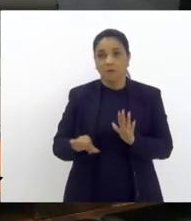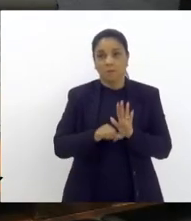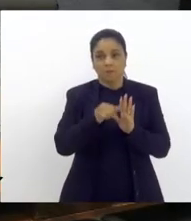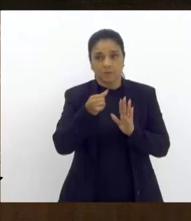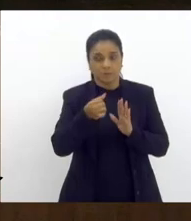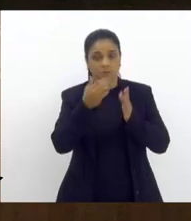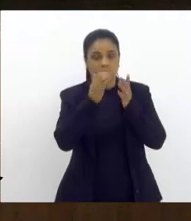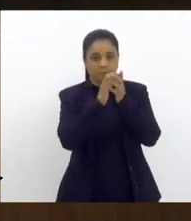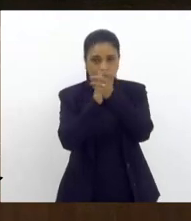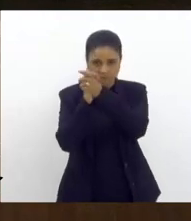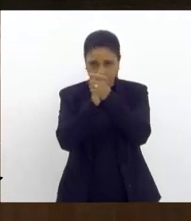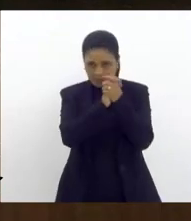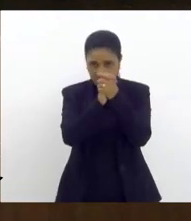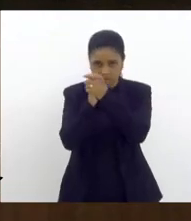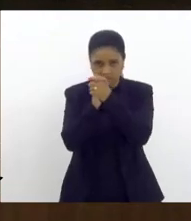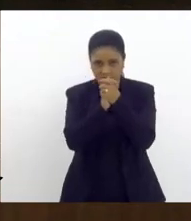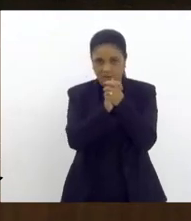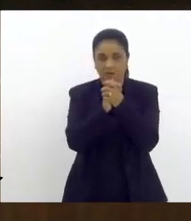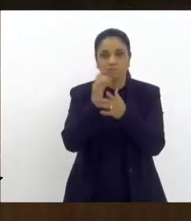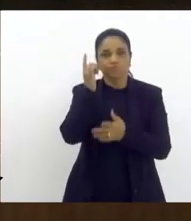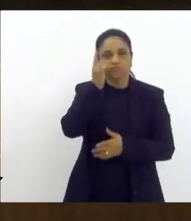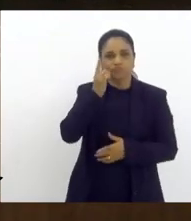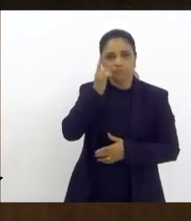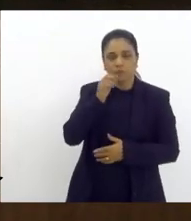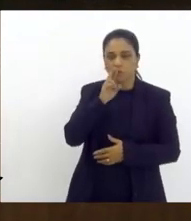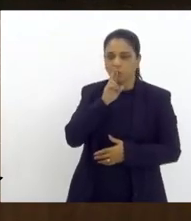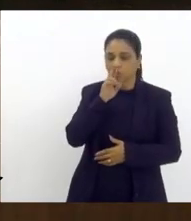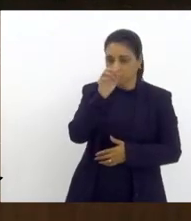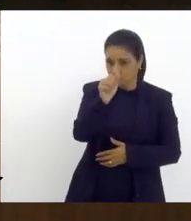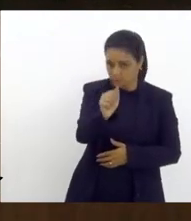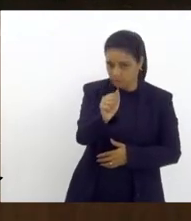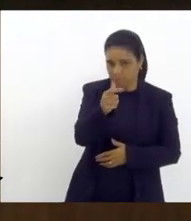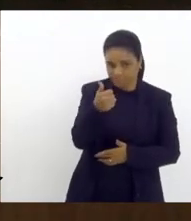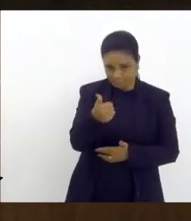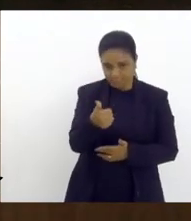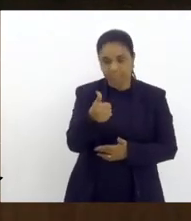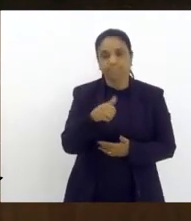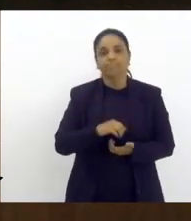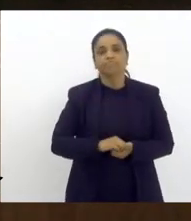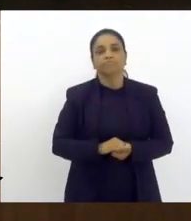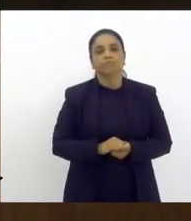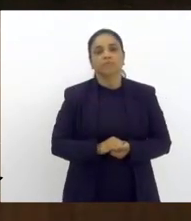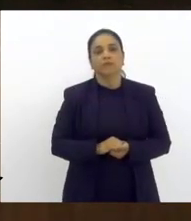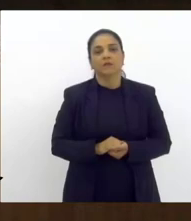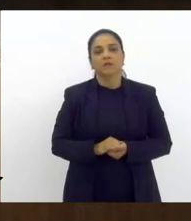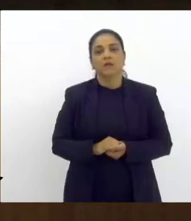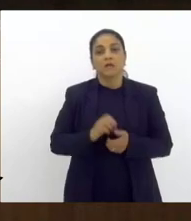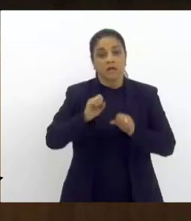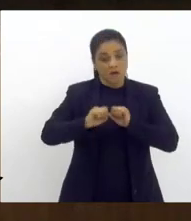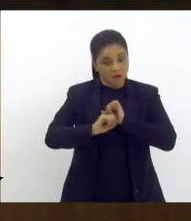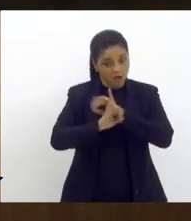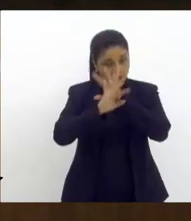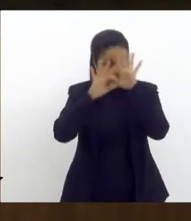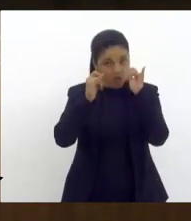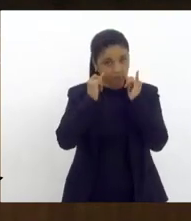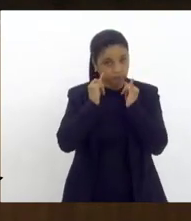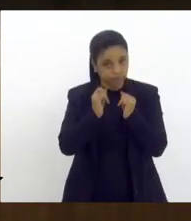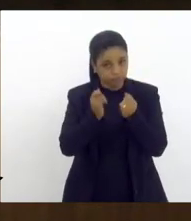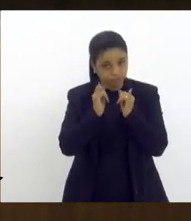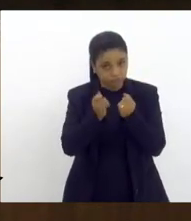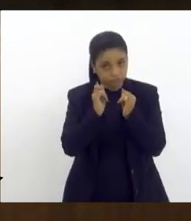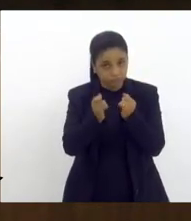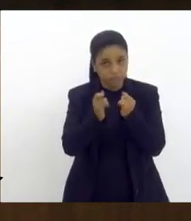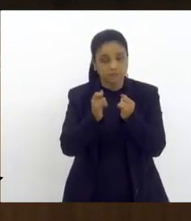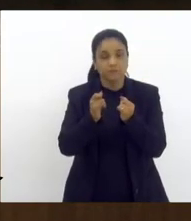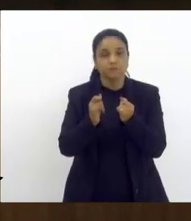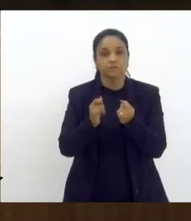quero parabenizar o Nobre Deputado Rodrigo Amorim pela fala quero deixar bem claro quero deixar bem